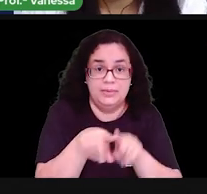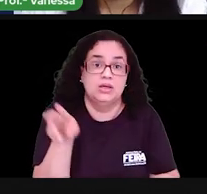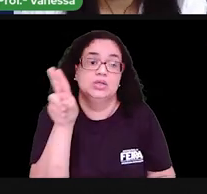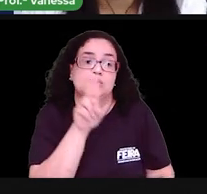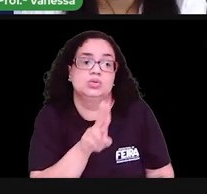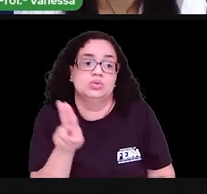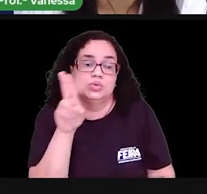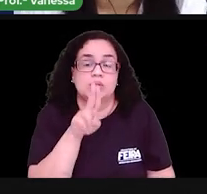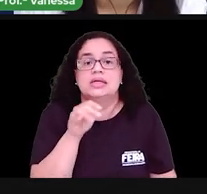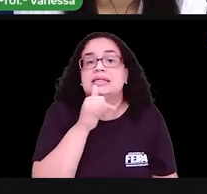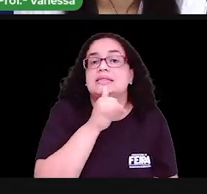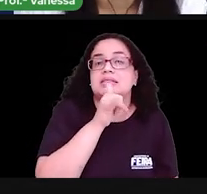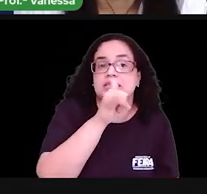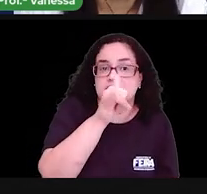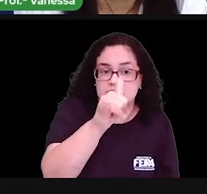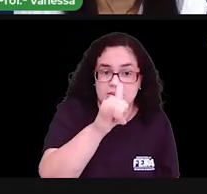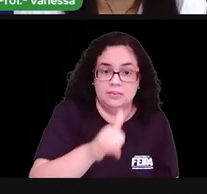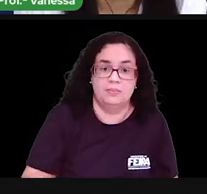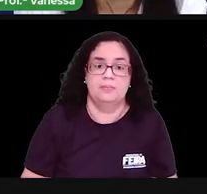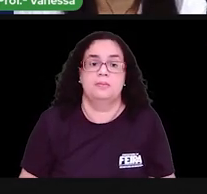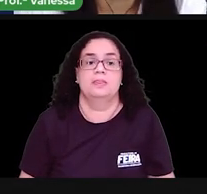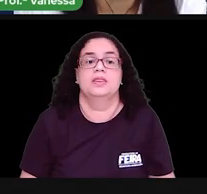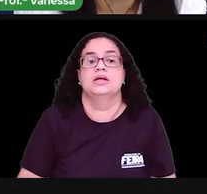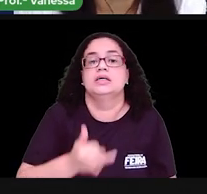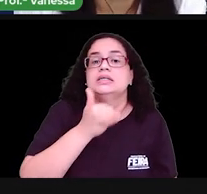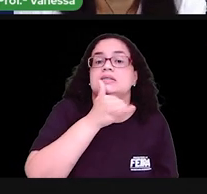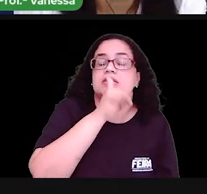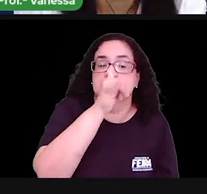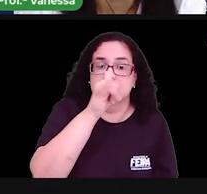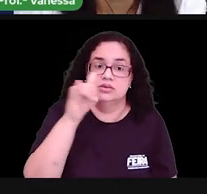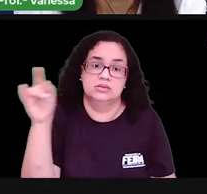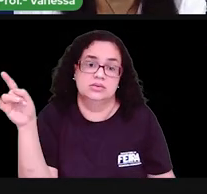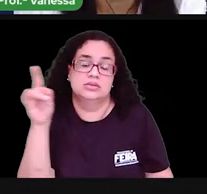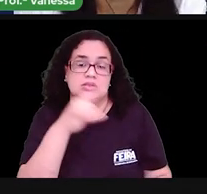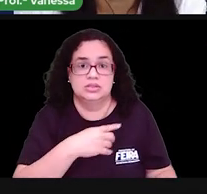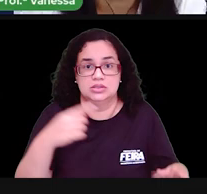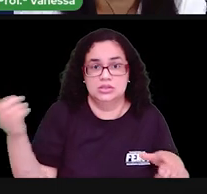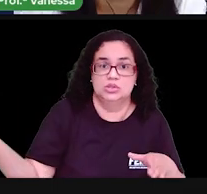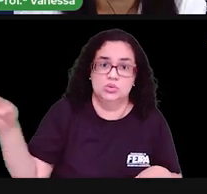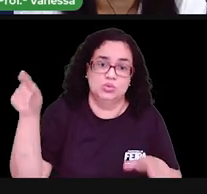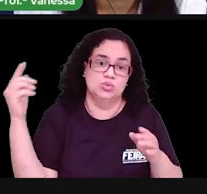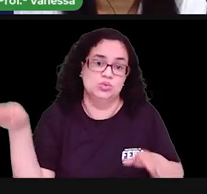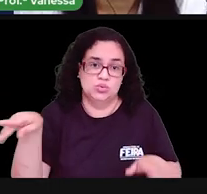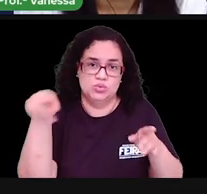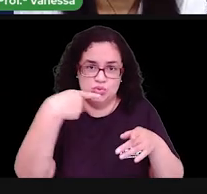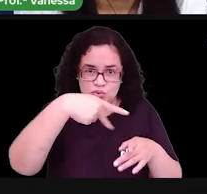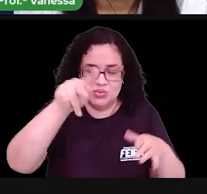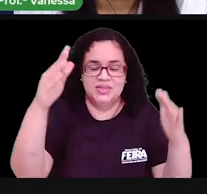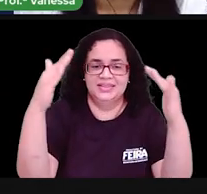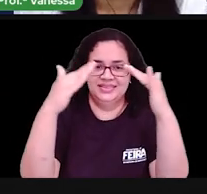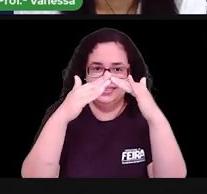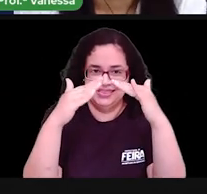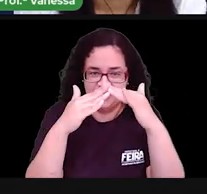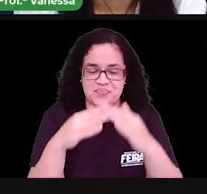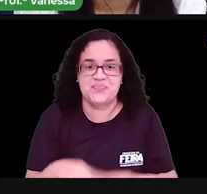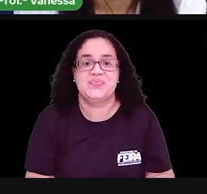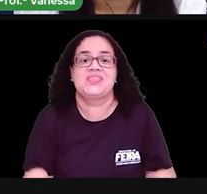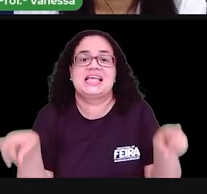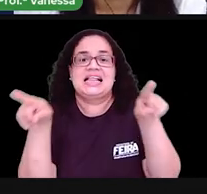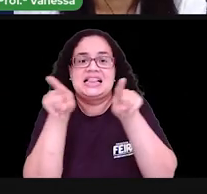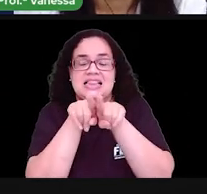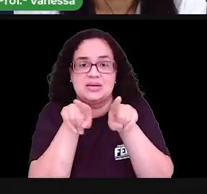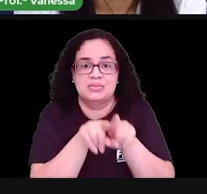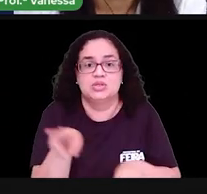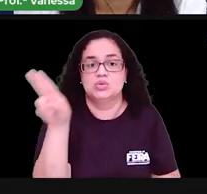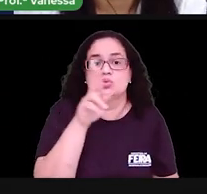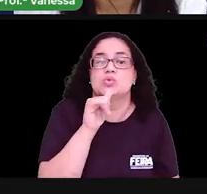para gerar energia isso mesmo a energia que chega aí ou na sua casa e ela pode ser